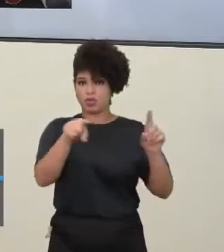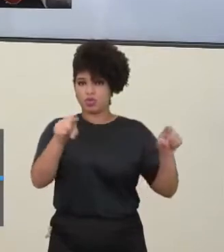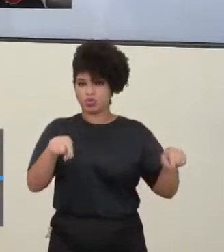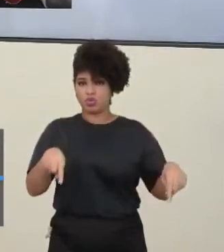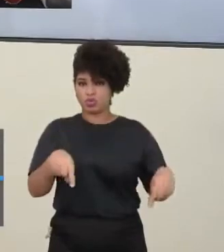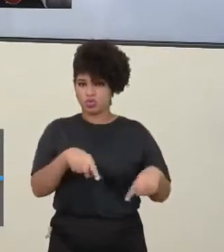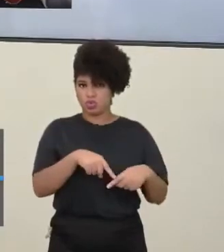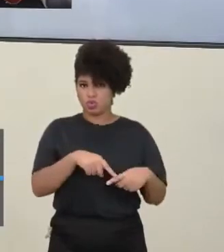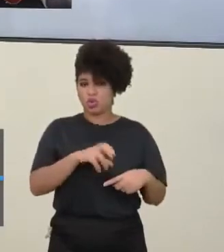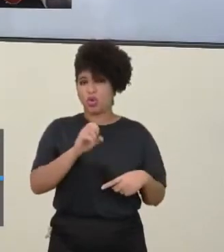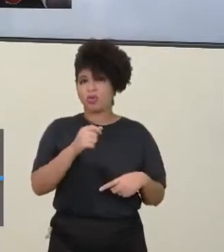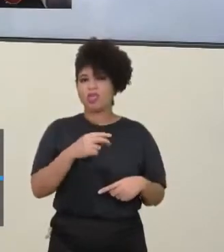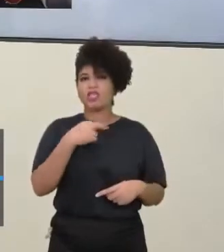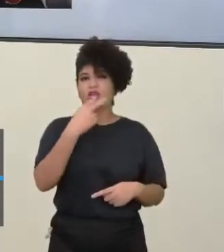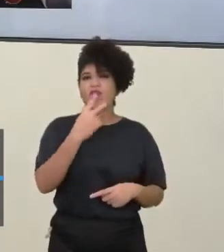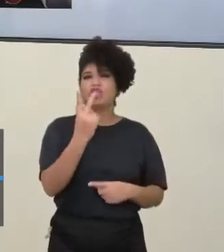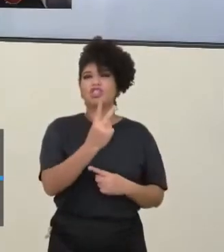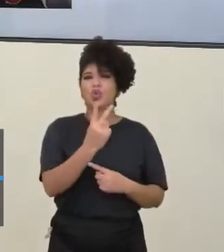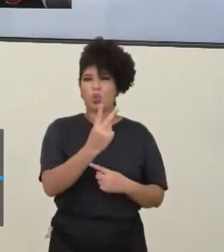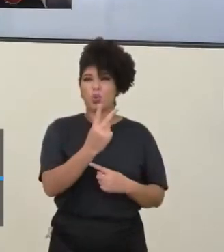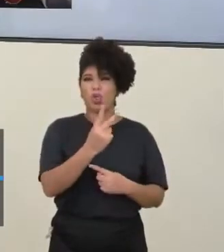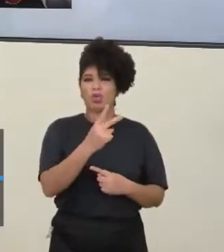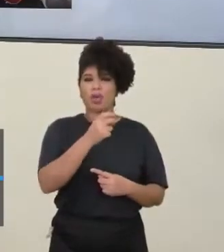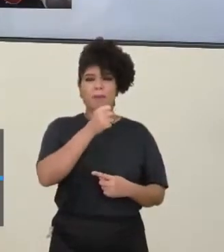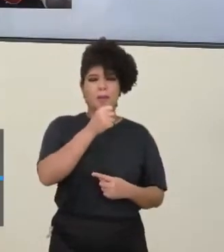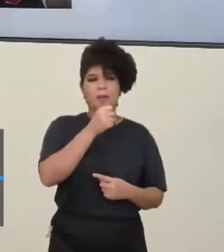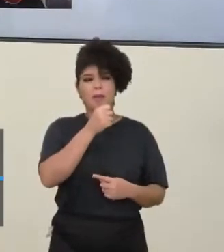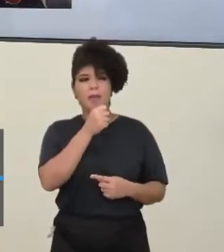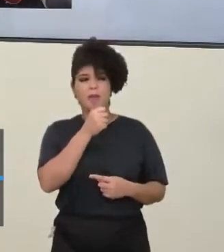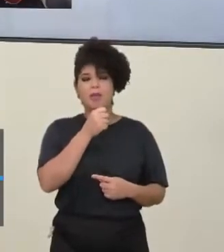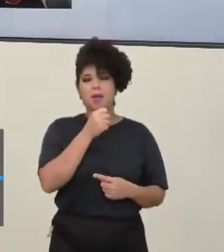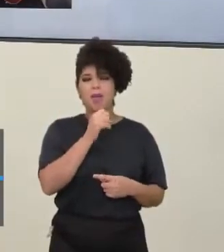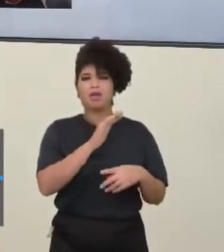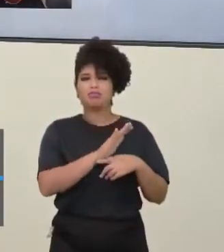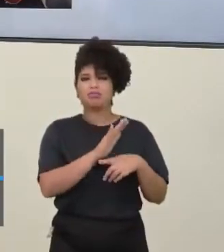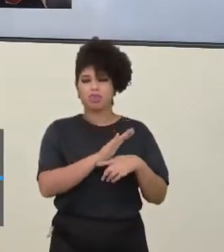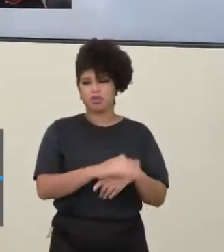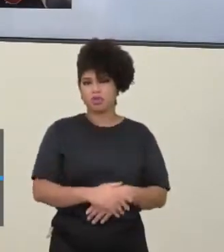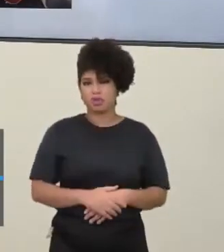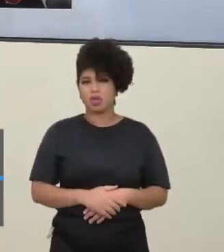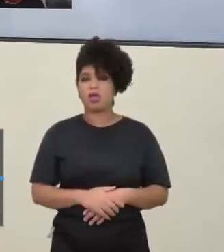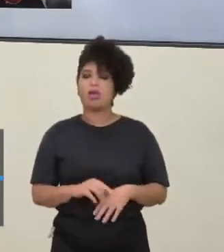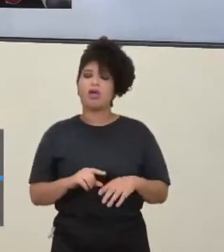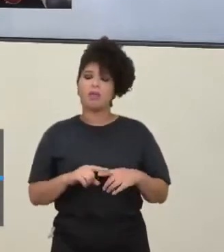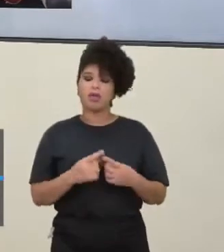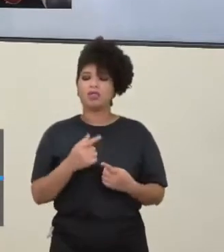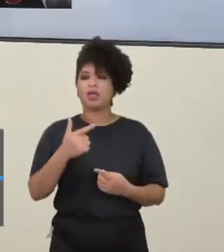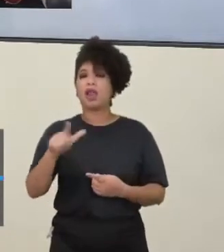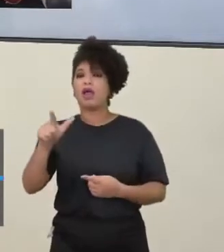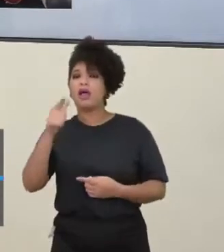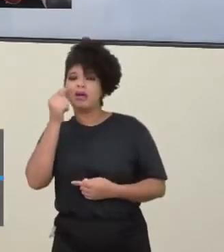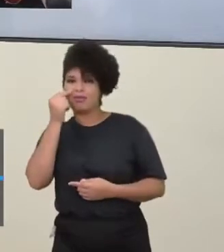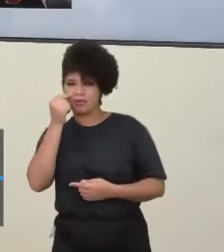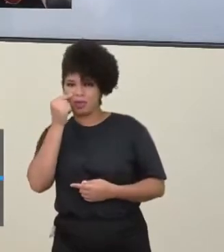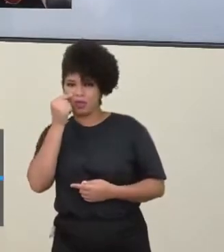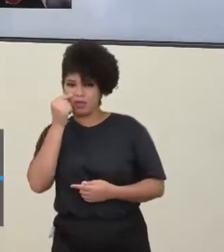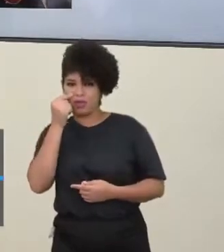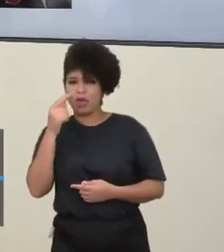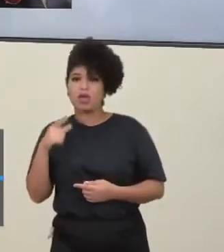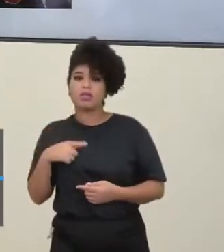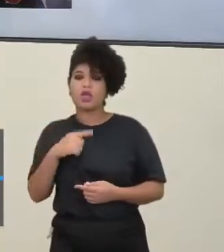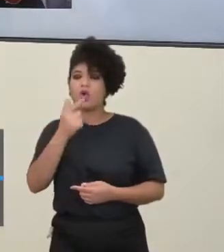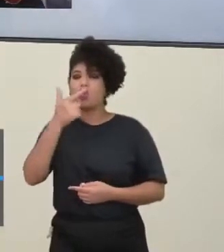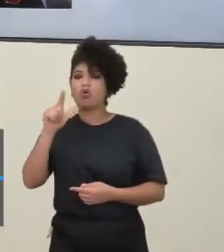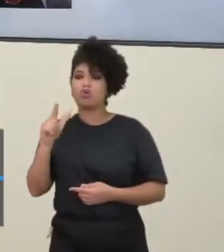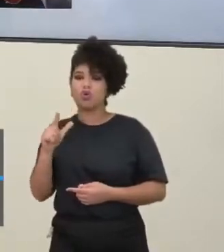backing vocal só para estúdio, para colocar a voz dele ali só no estúdio. Mas para excursionar, para tocar ao vivo com a banda no show, eu